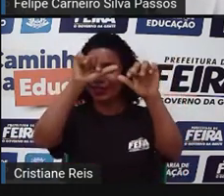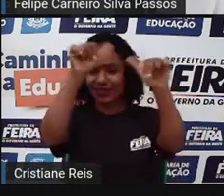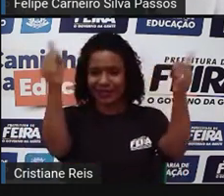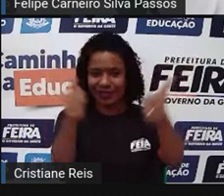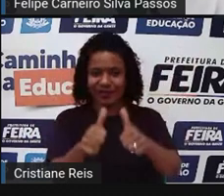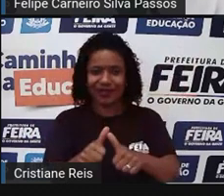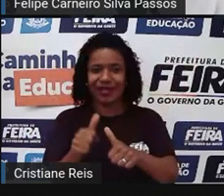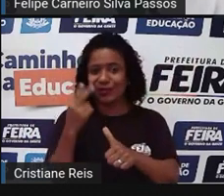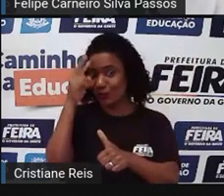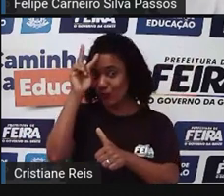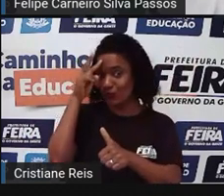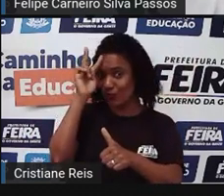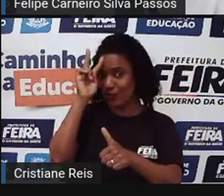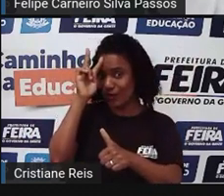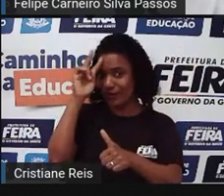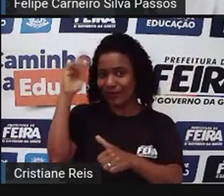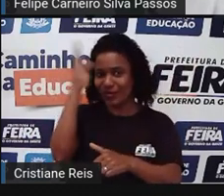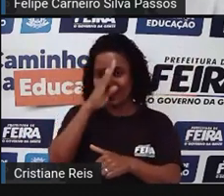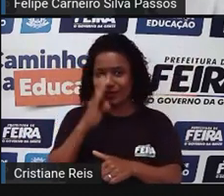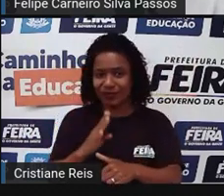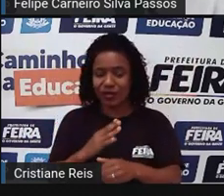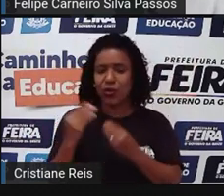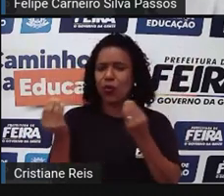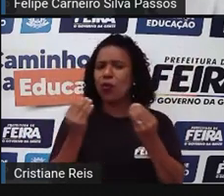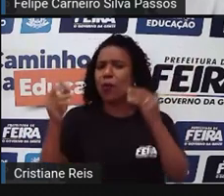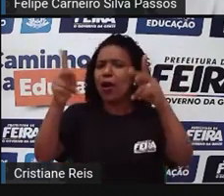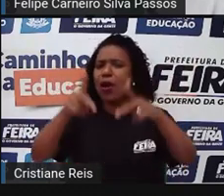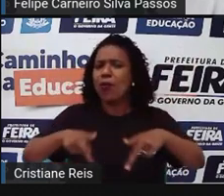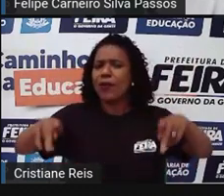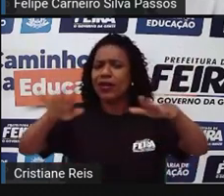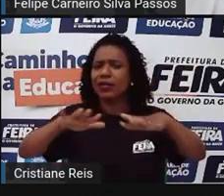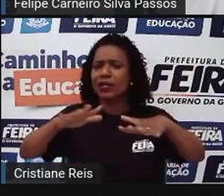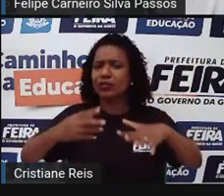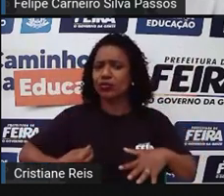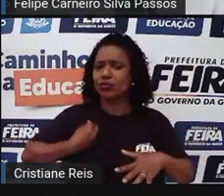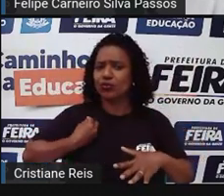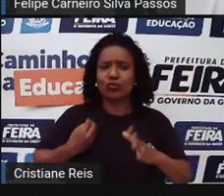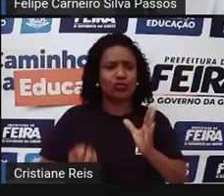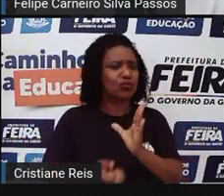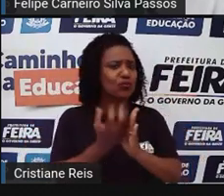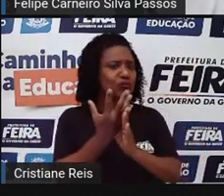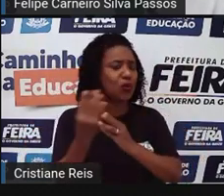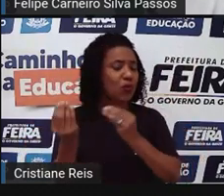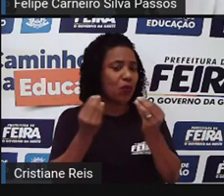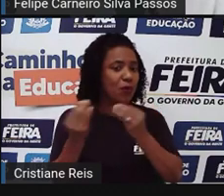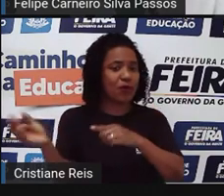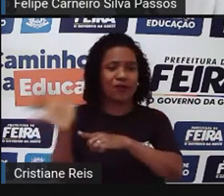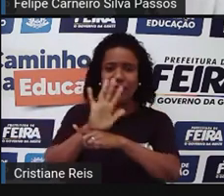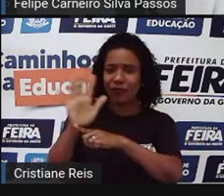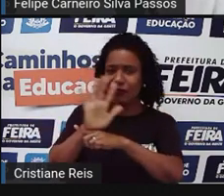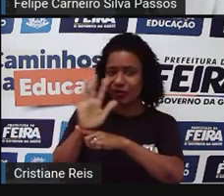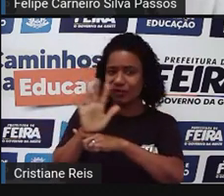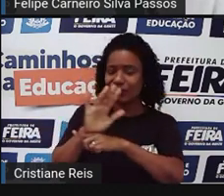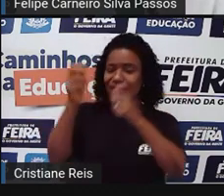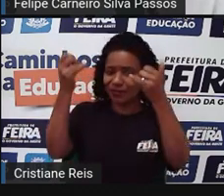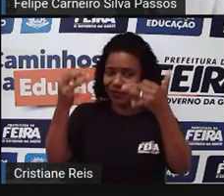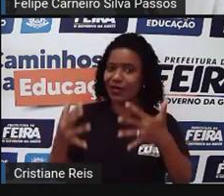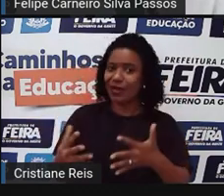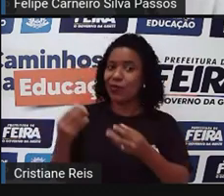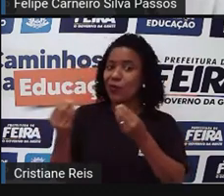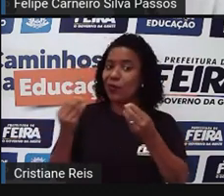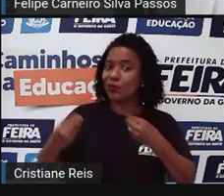hoje, vamos falar um pouquinho sobre a história da humanidade? Bora assistir um vídeo que conta um pouquinho sobre essa trajetória dos seres